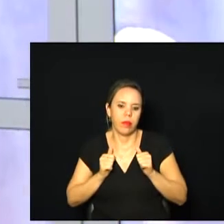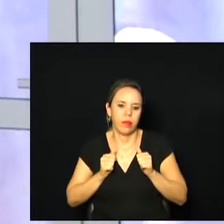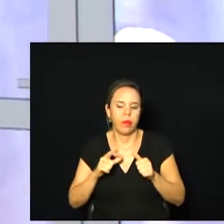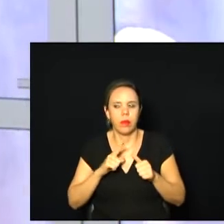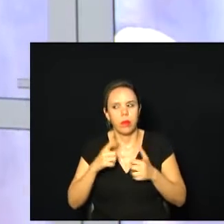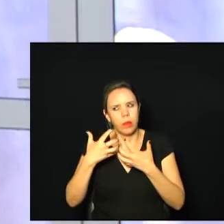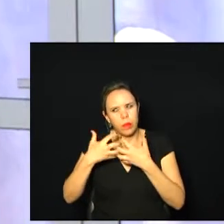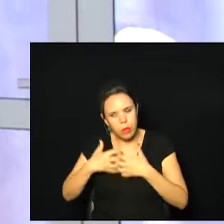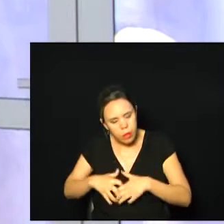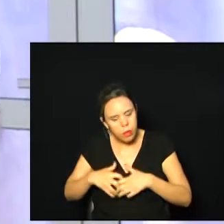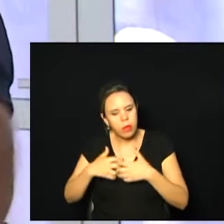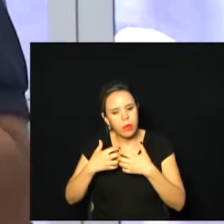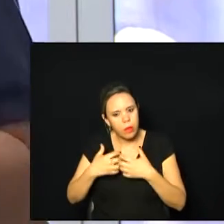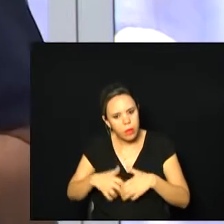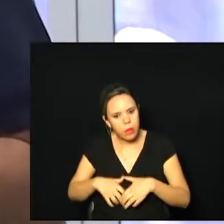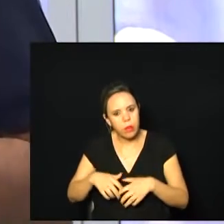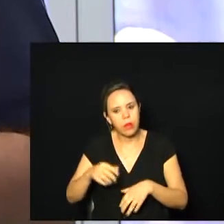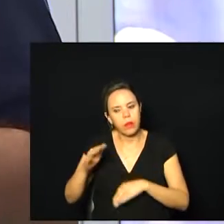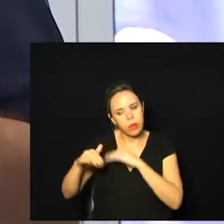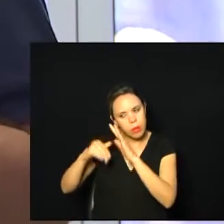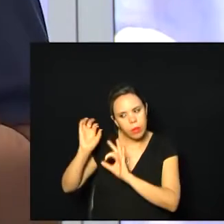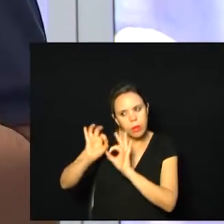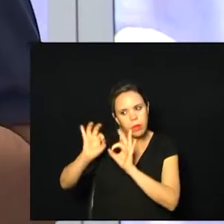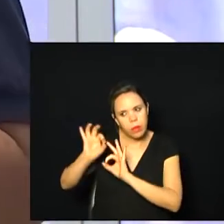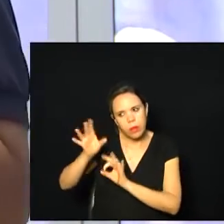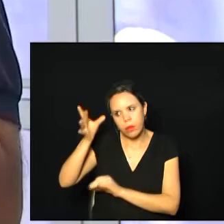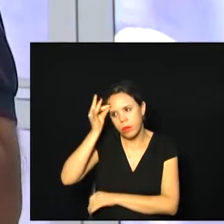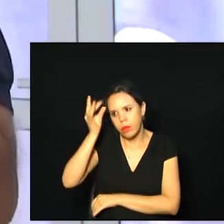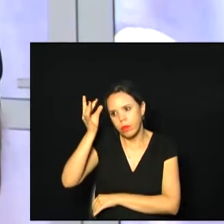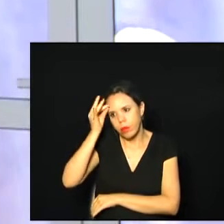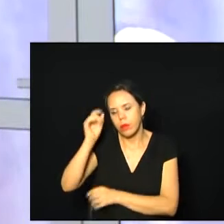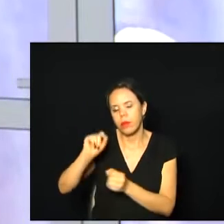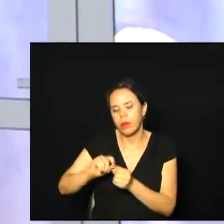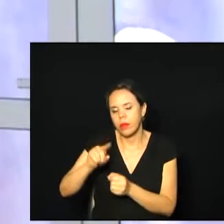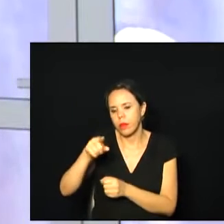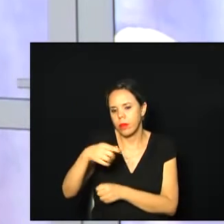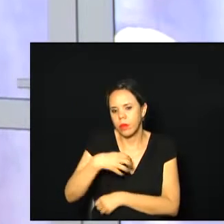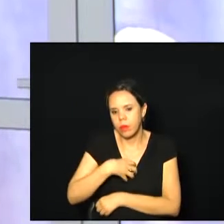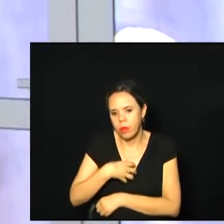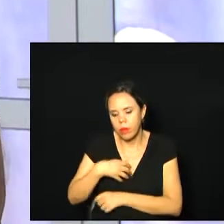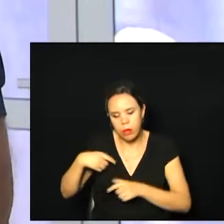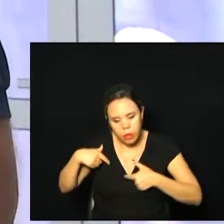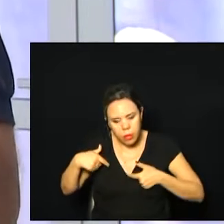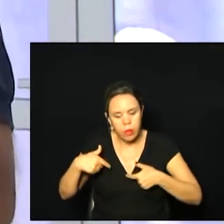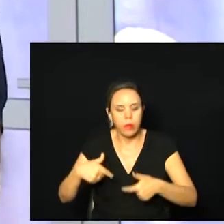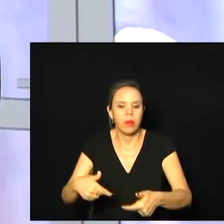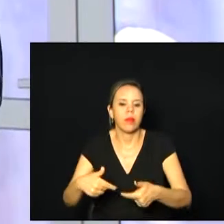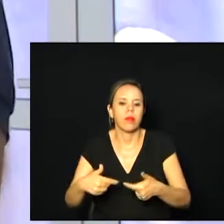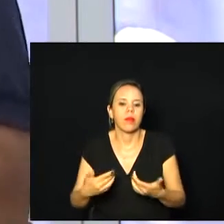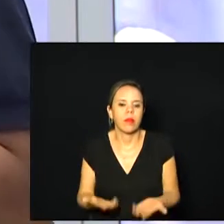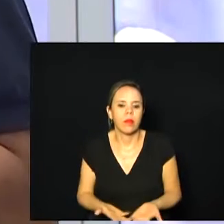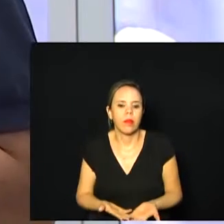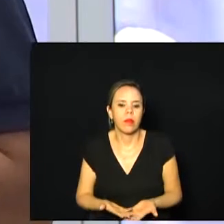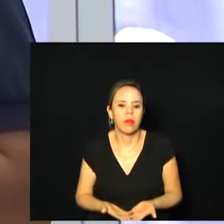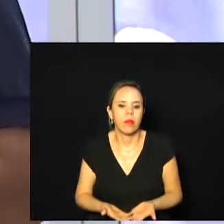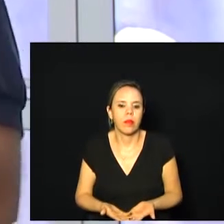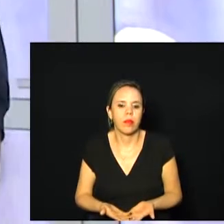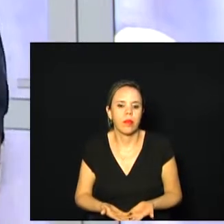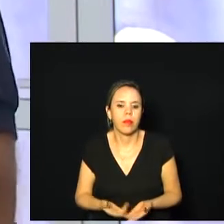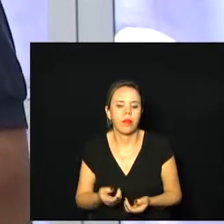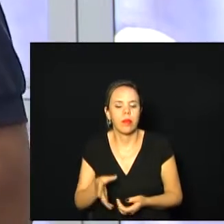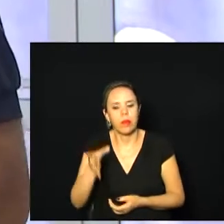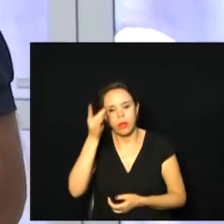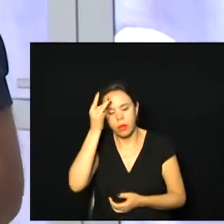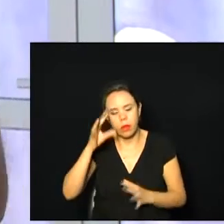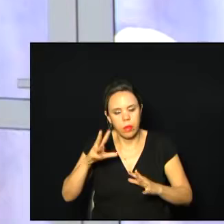ter um esforço, você tem que ter uma construção. Isso faz com que você seja ativo. E isso é muito benéfico